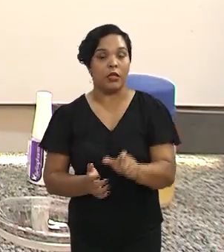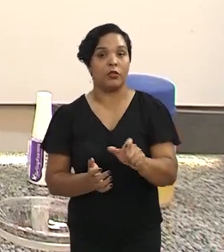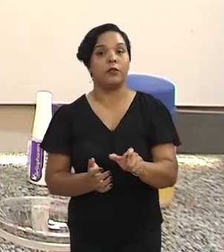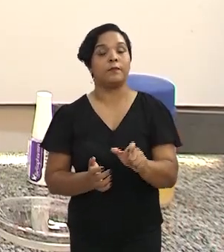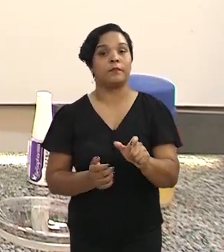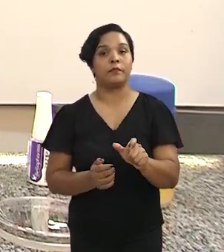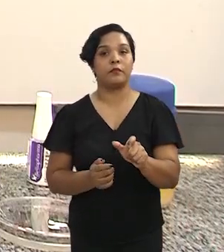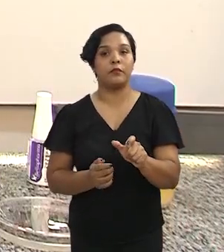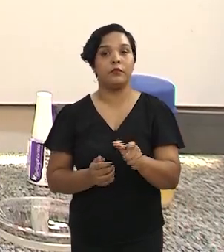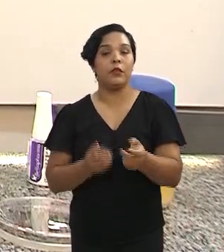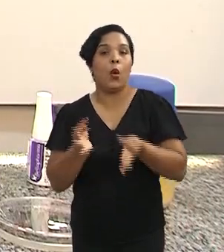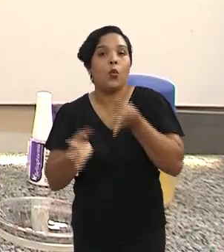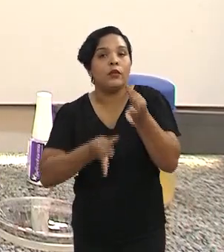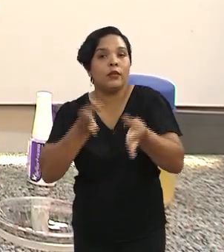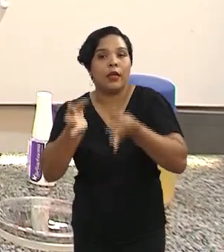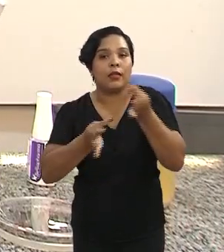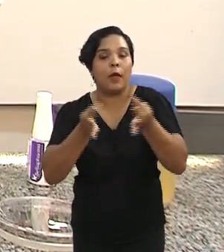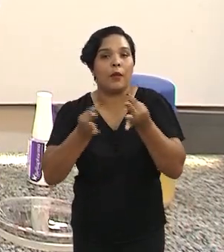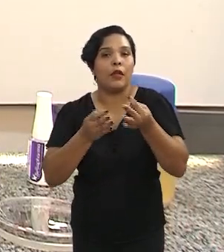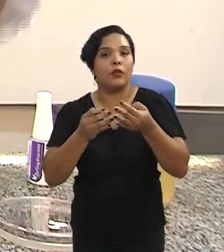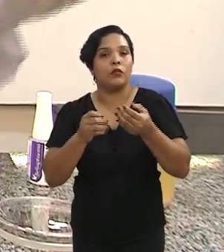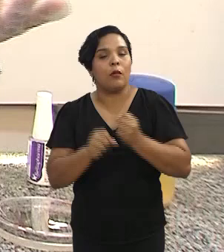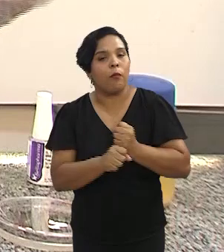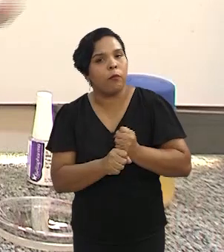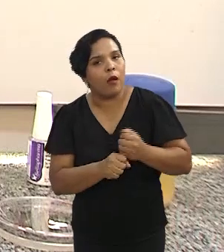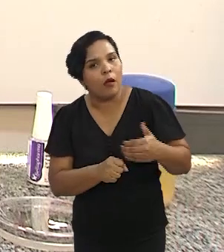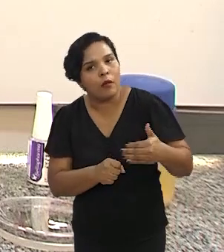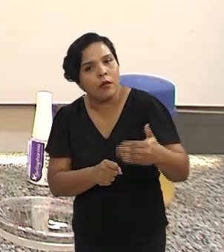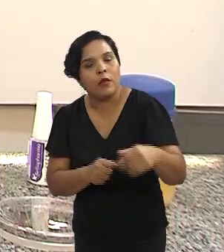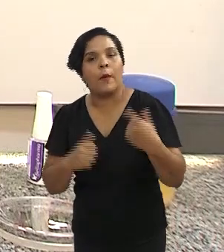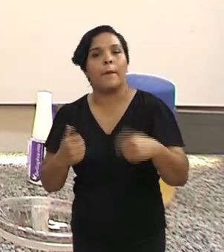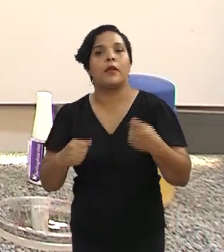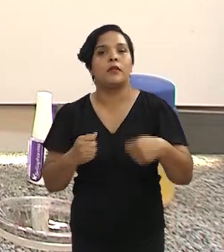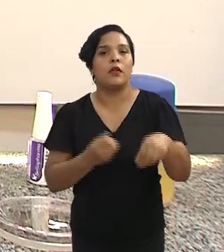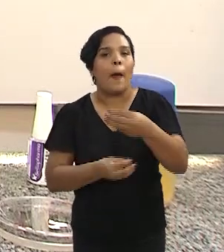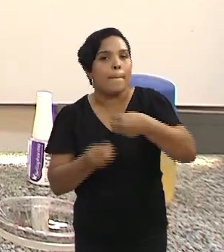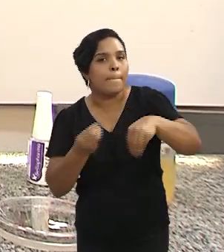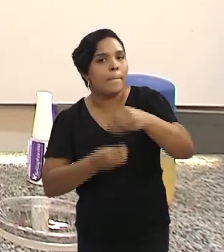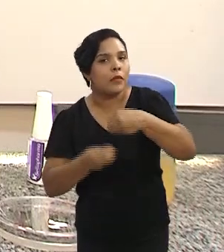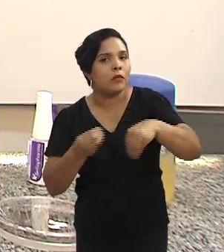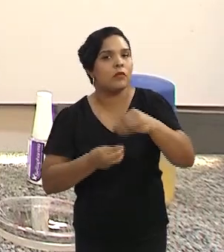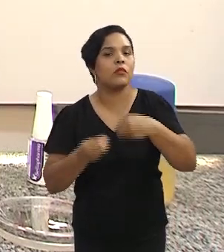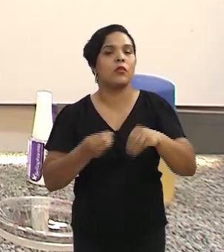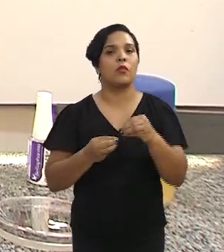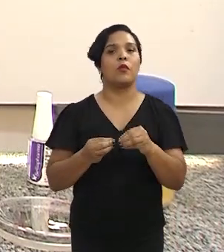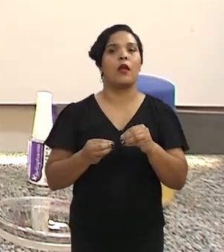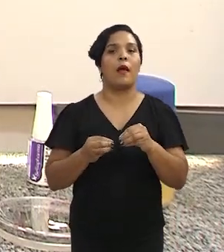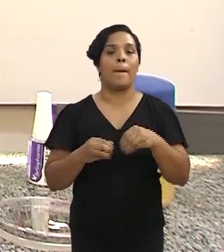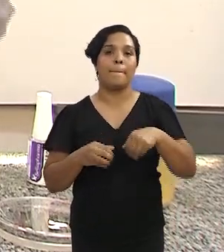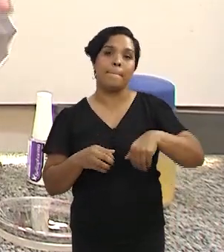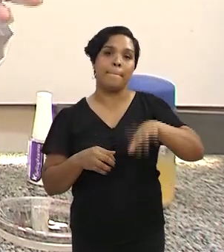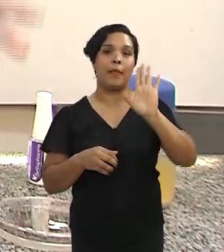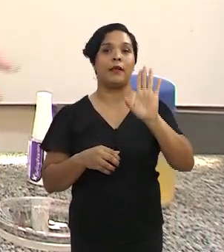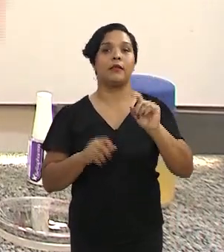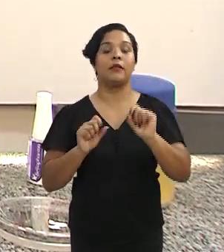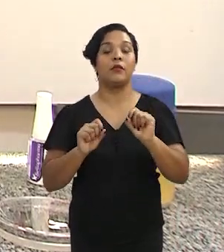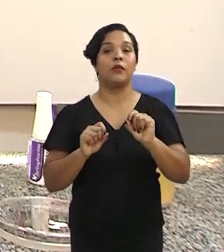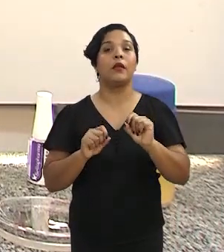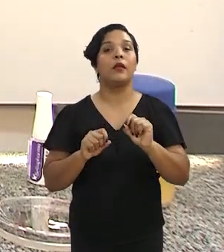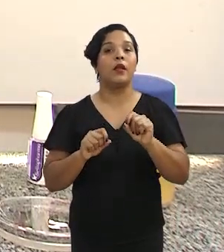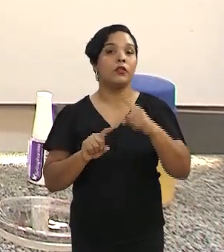seja acometido em um tratamento de longo período, tem que ter ali um composto que ele não vai ter uma toxicidade alta.